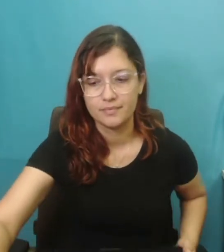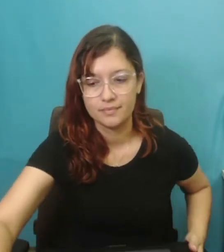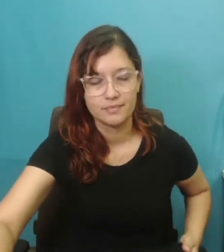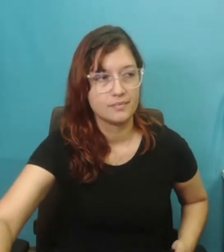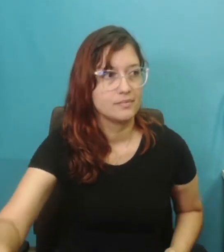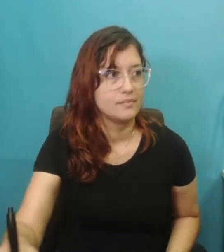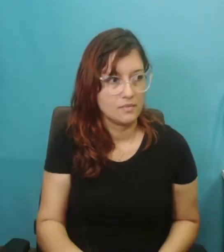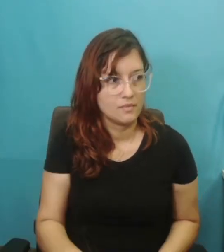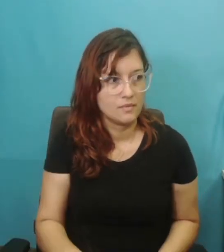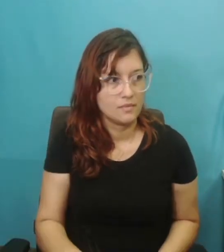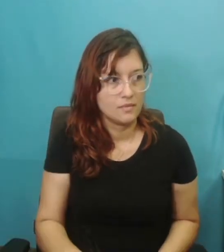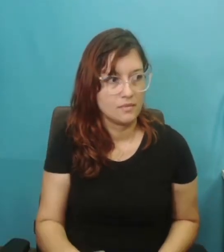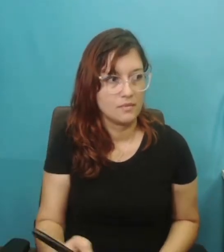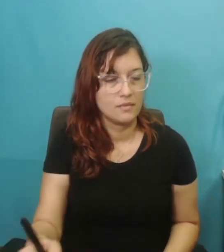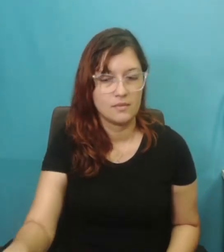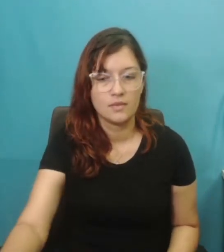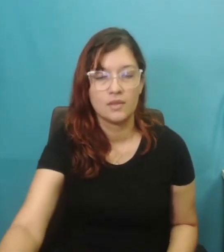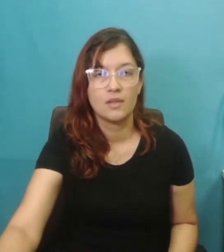Veja só.